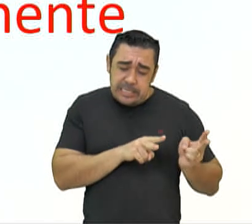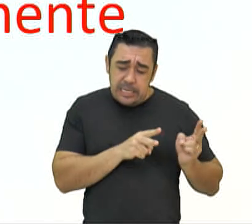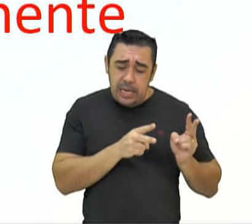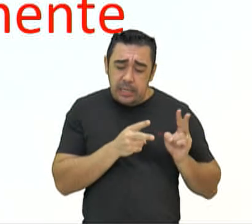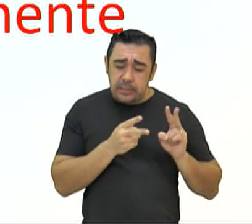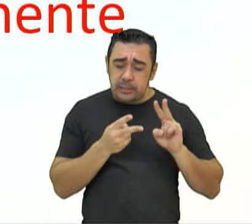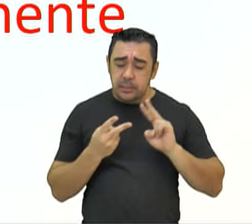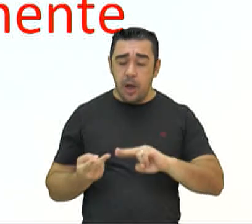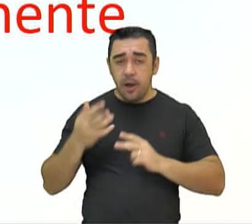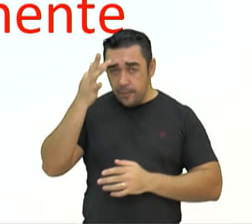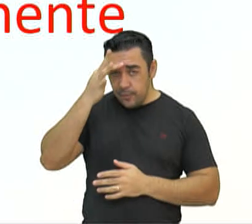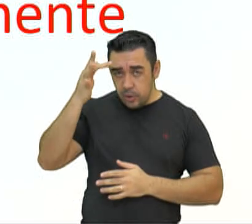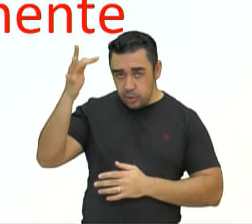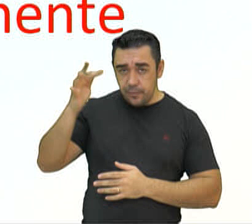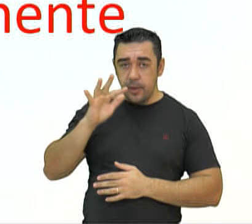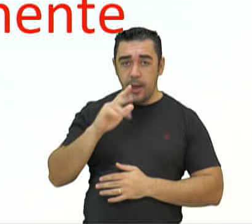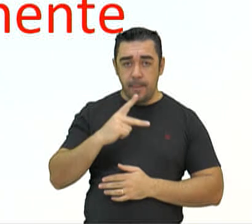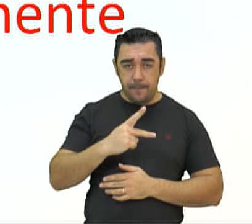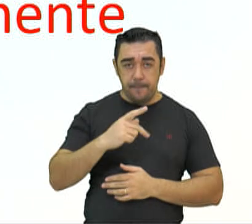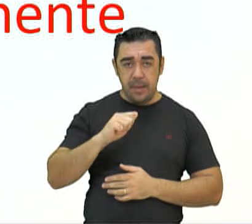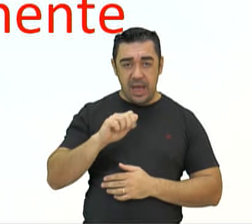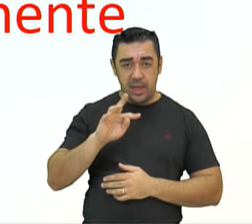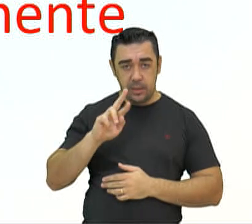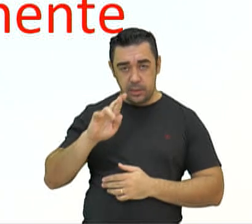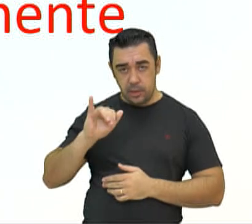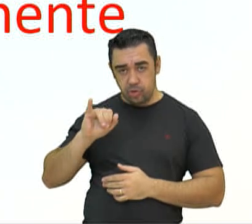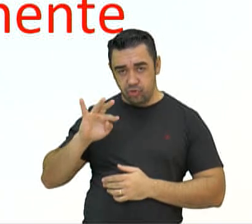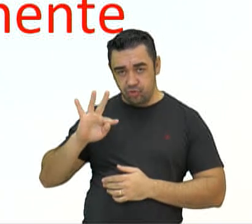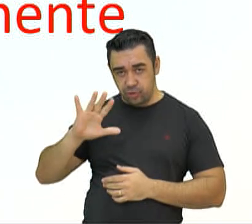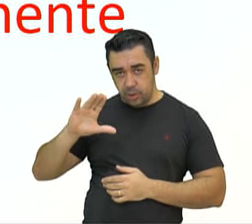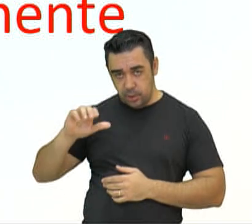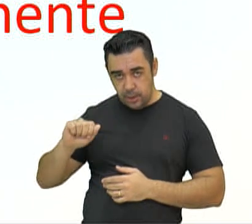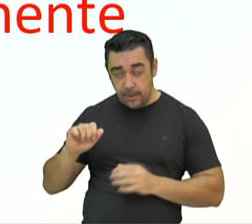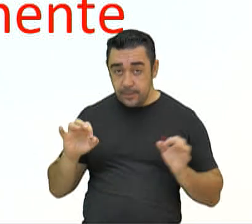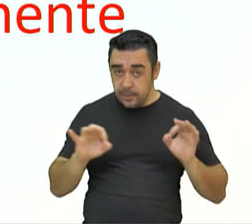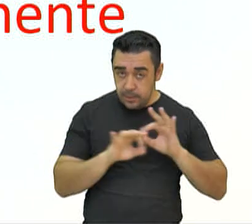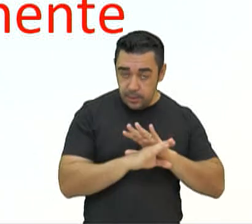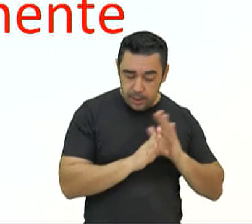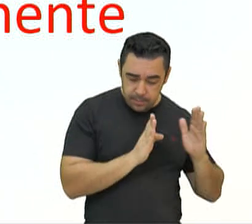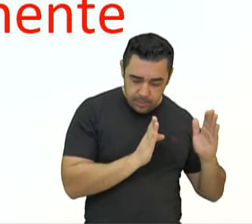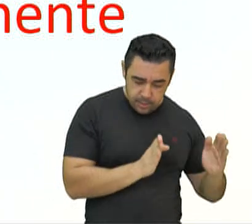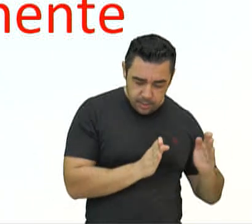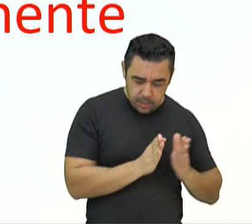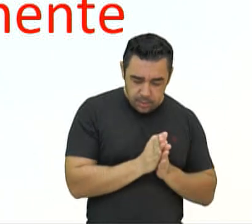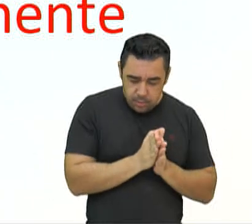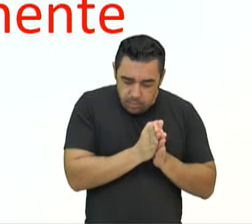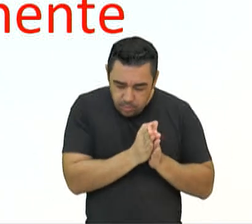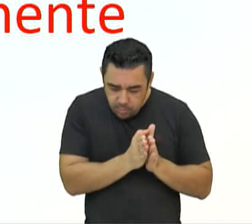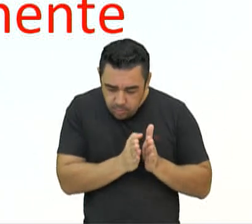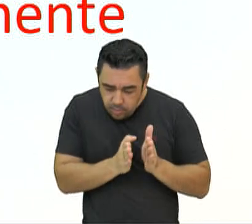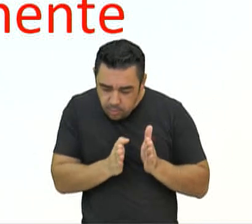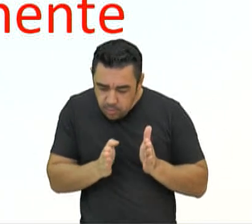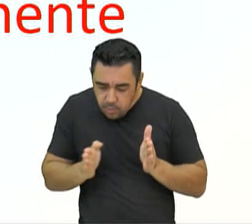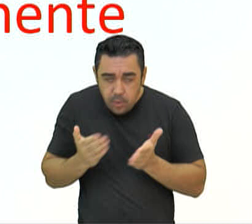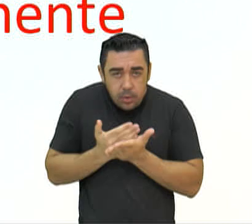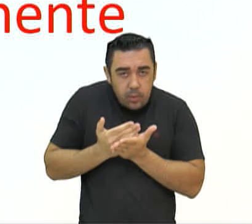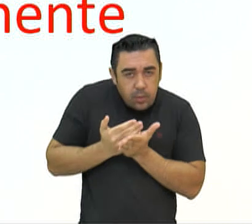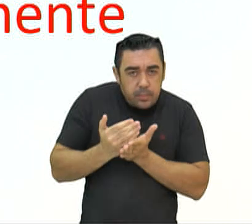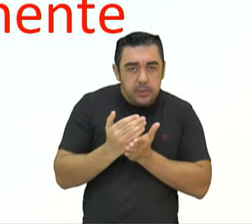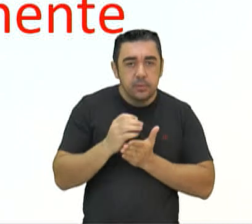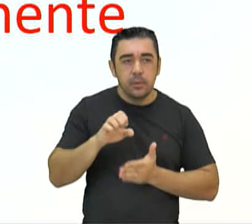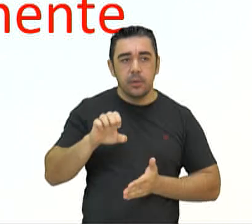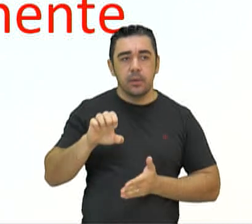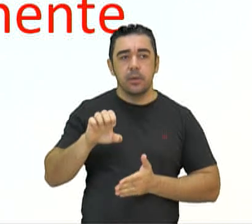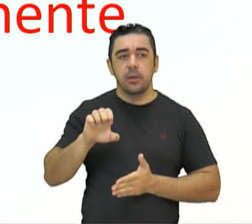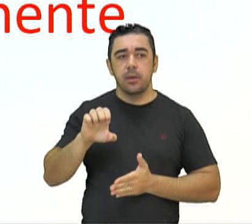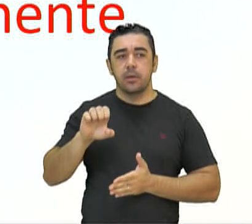da filosofia da patrística, que está terminando, e começando a filosofia escolástica, que é